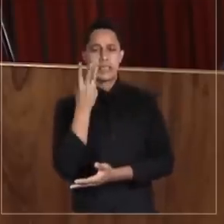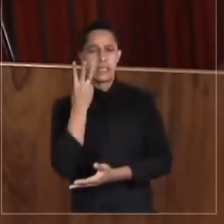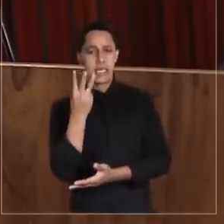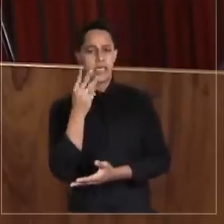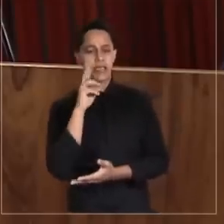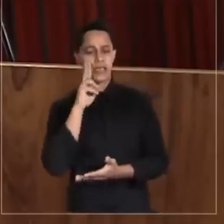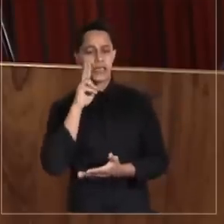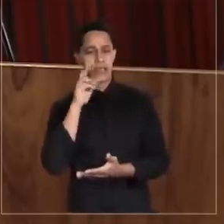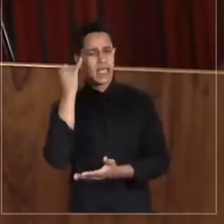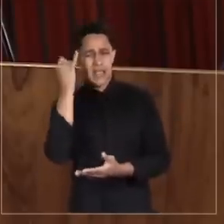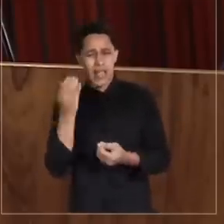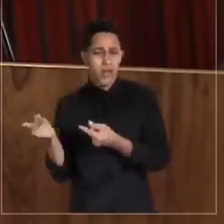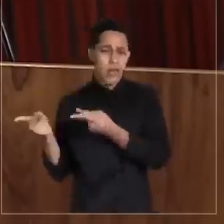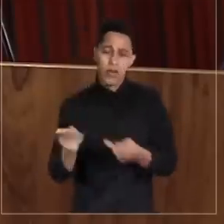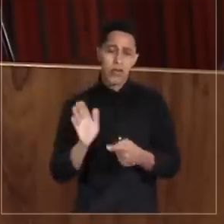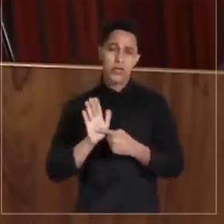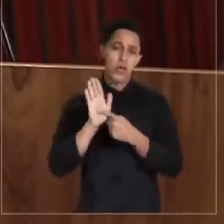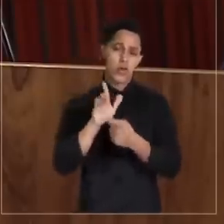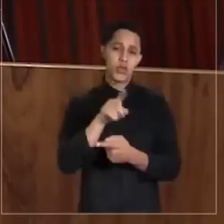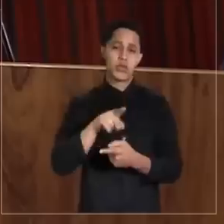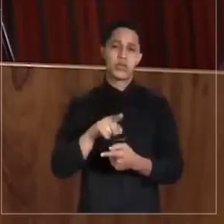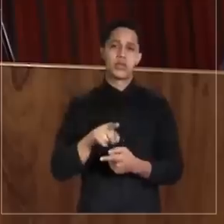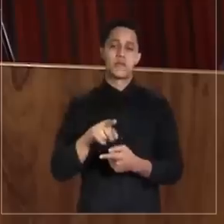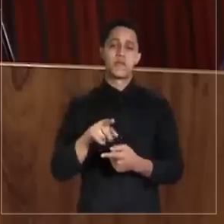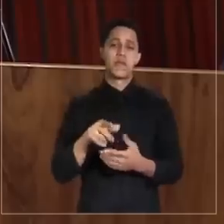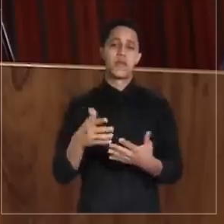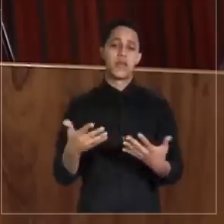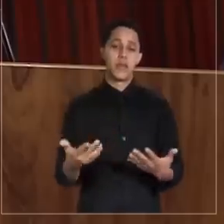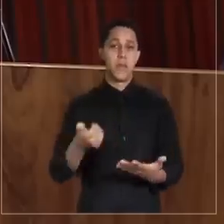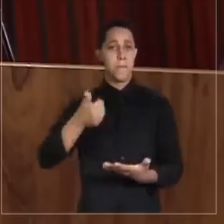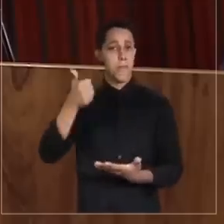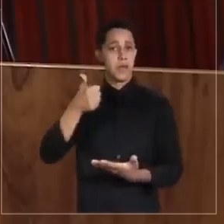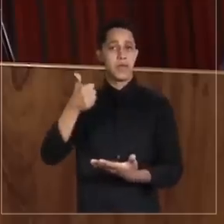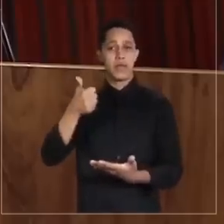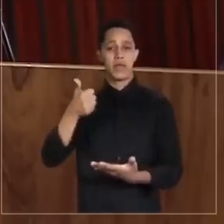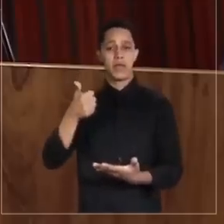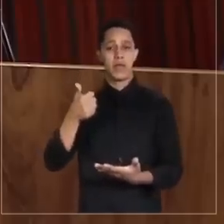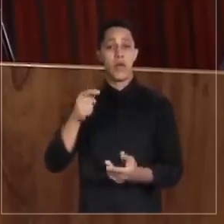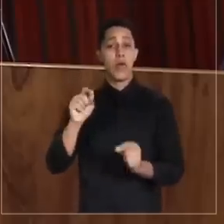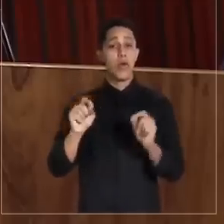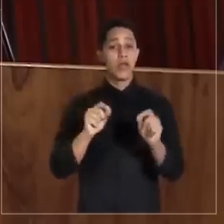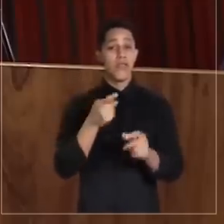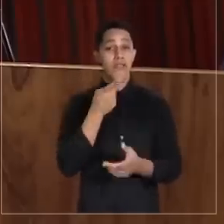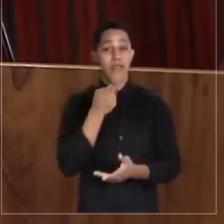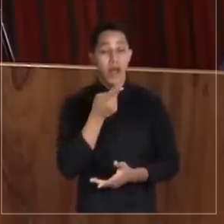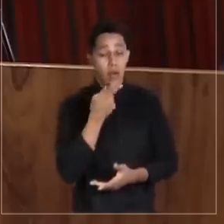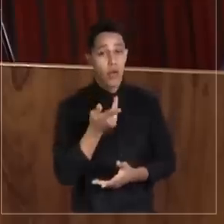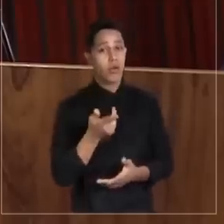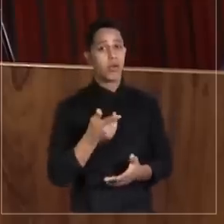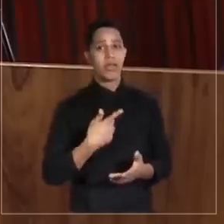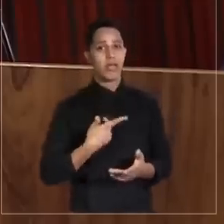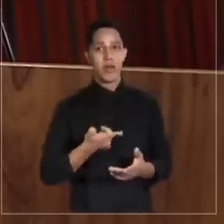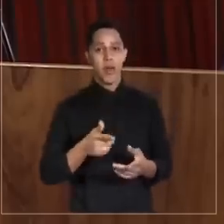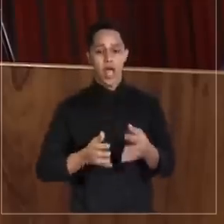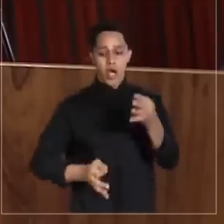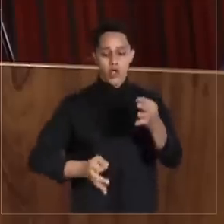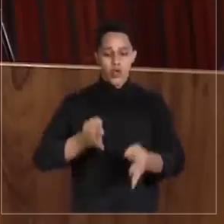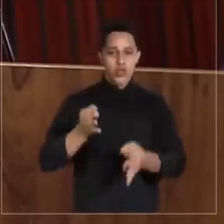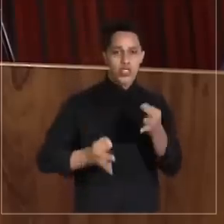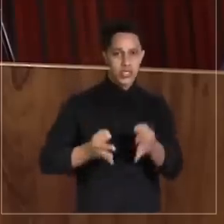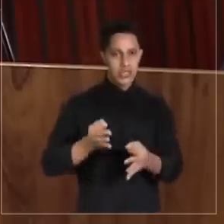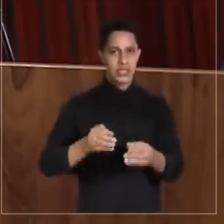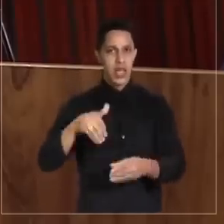voto, transcrevo todas, mas faço observação. Primeiro, sobre o que se alegou não sendo pertinente que a Justiça